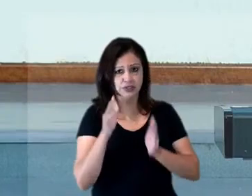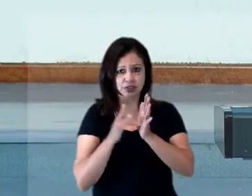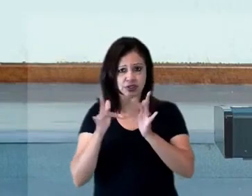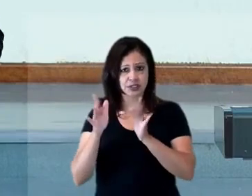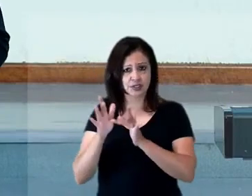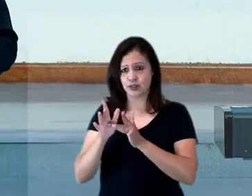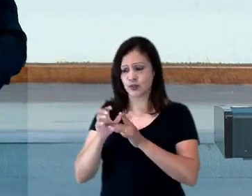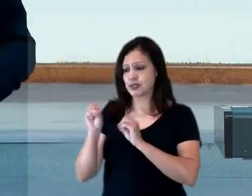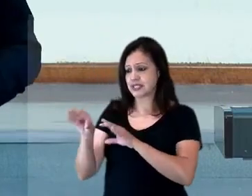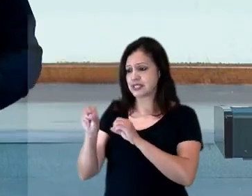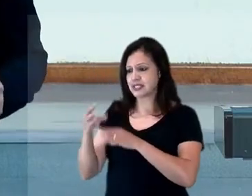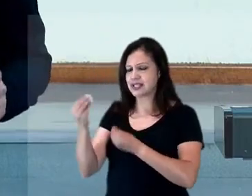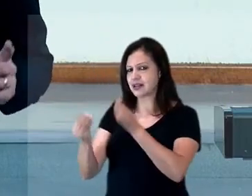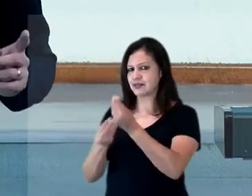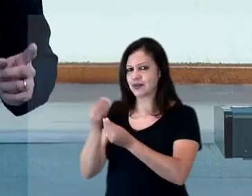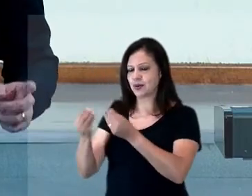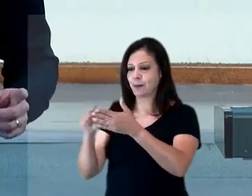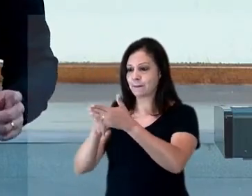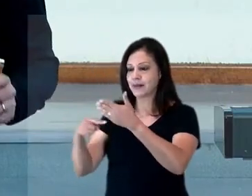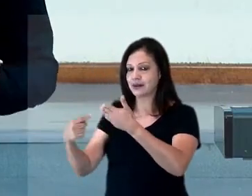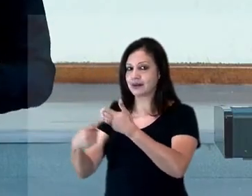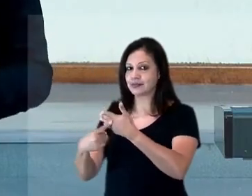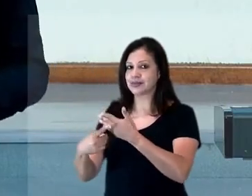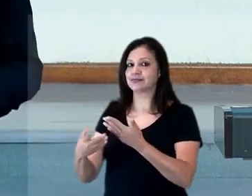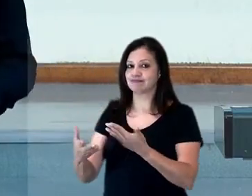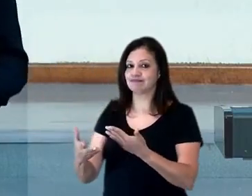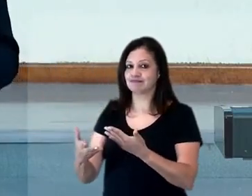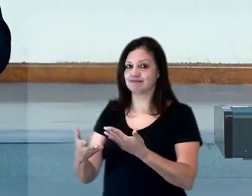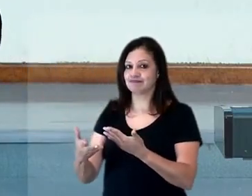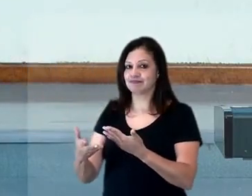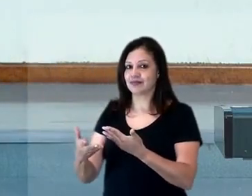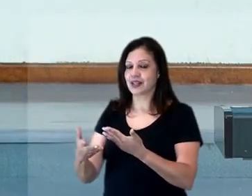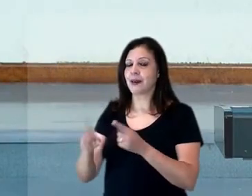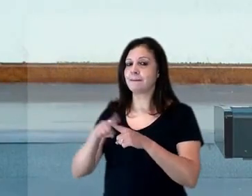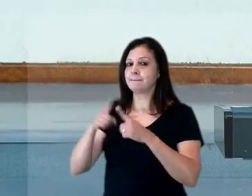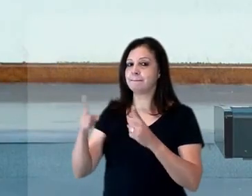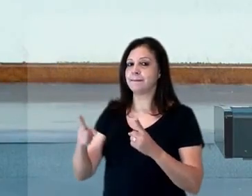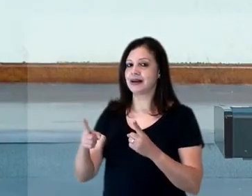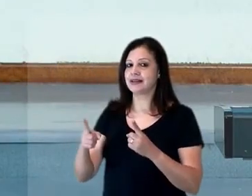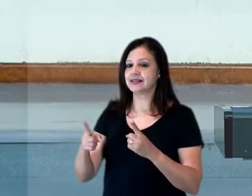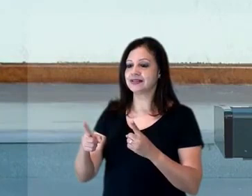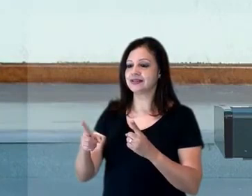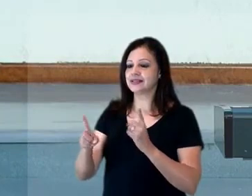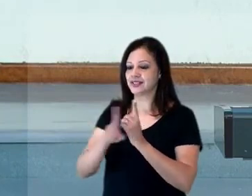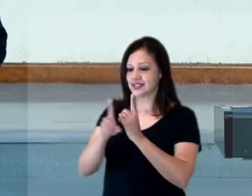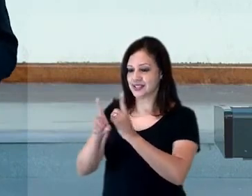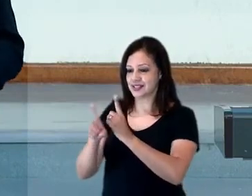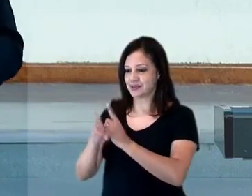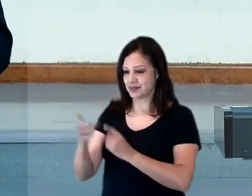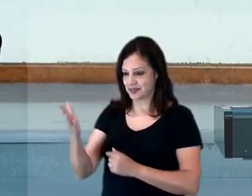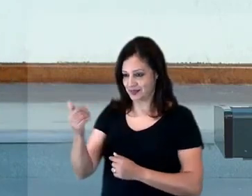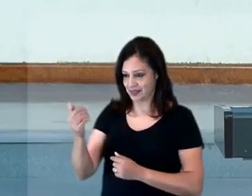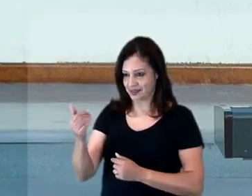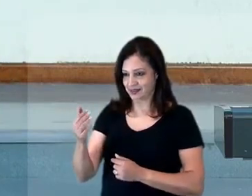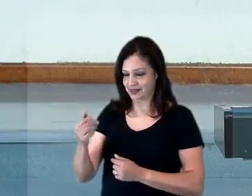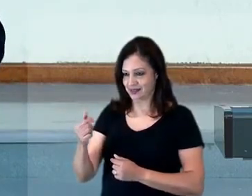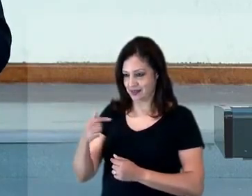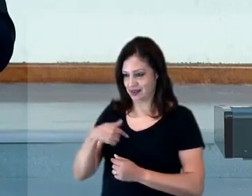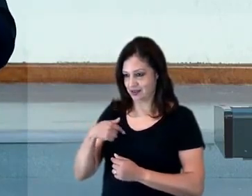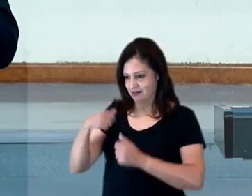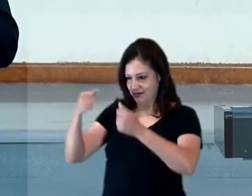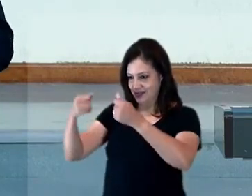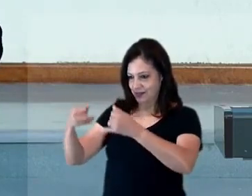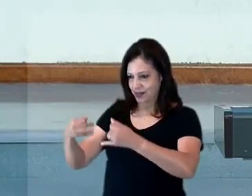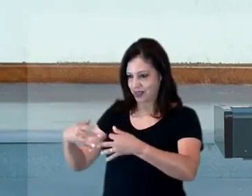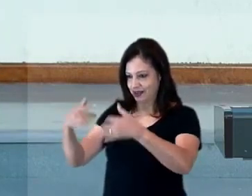alguma parábola. Quando, porém, estava a sós com seus discípulos, explicava-lhes tudo. O Senhor Jesus tinha esse cuidado